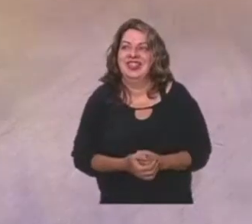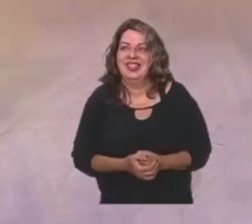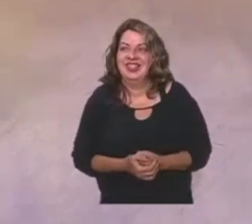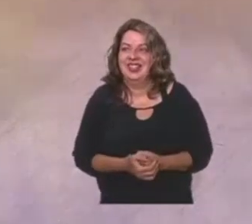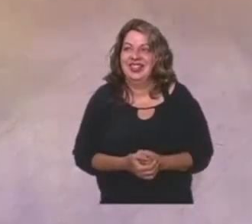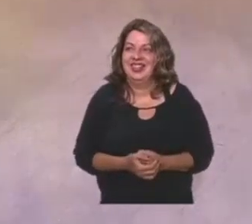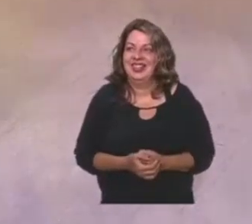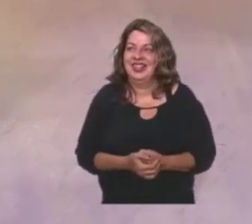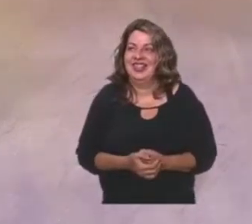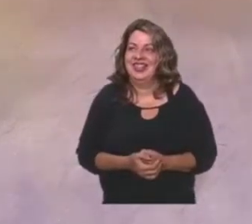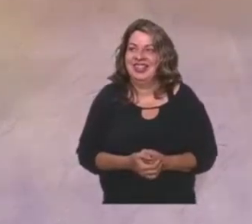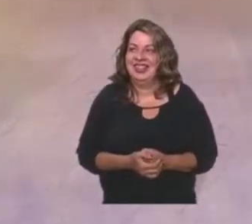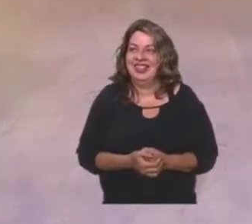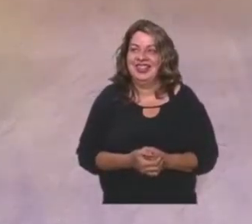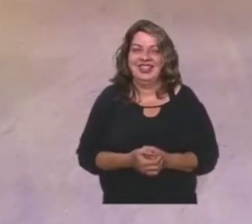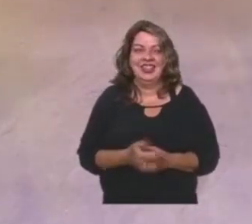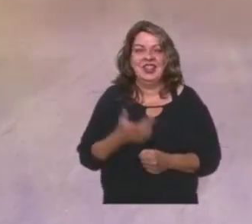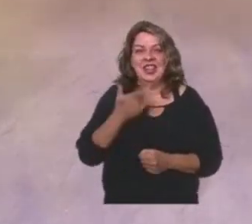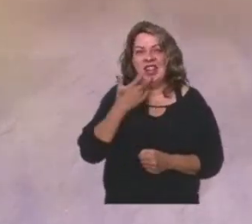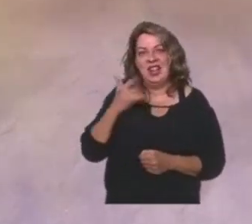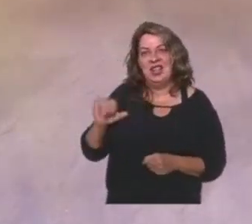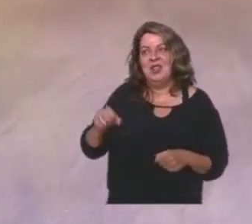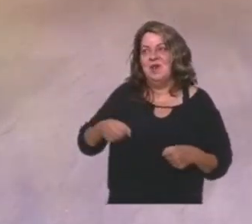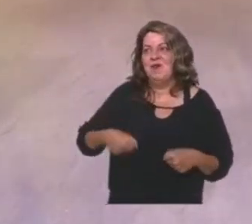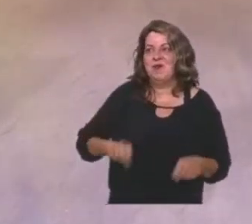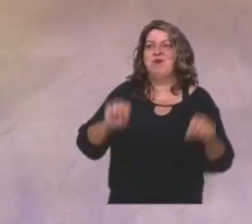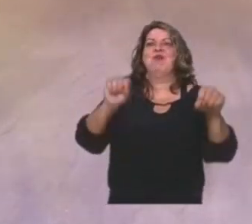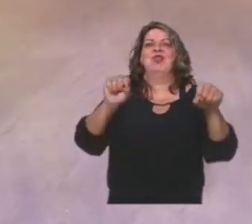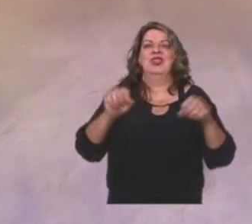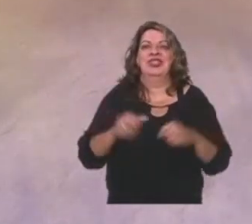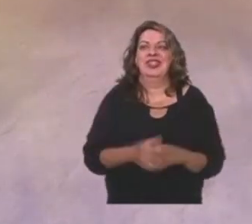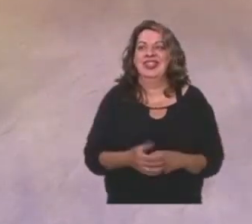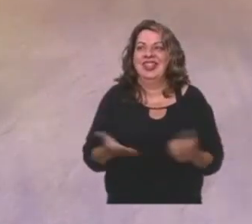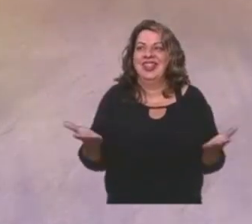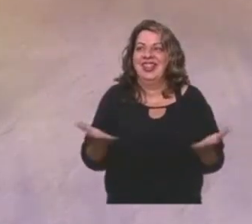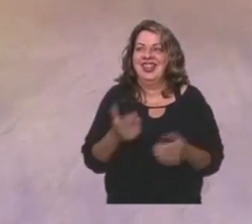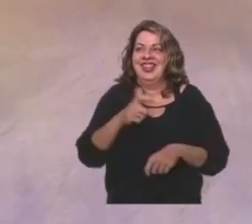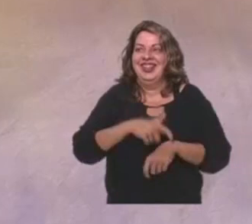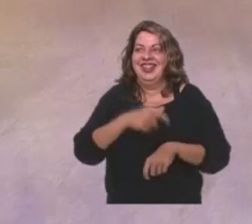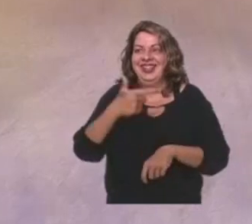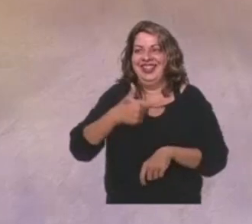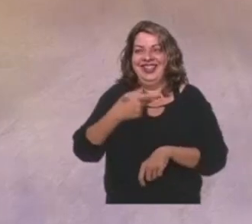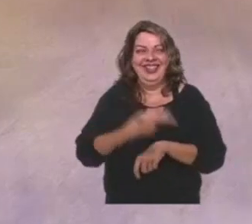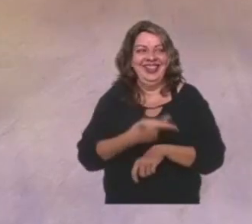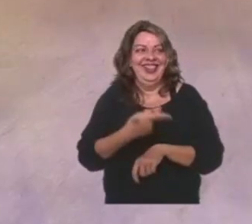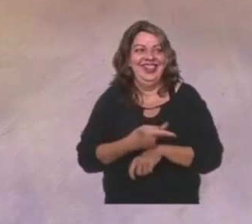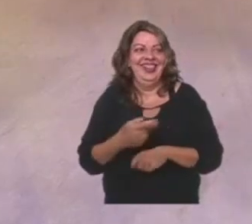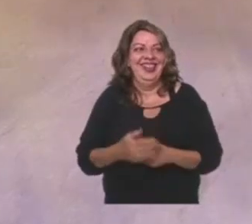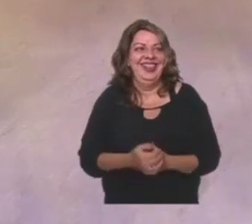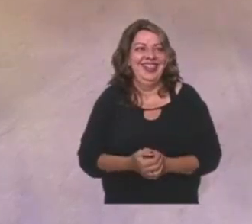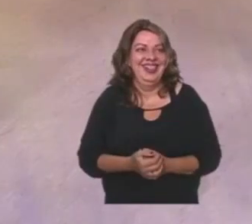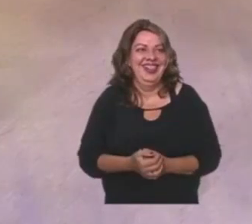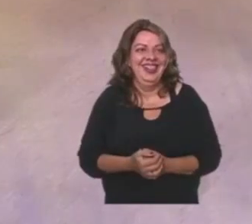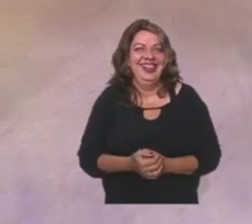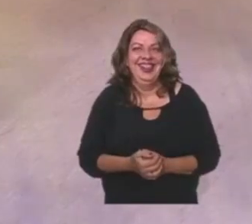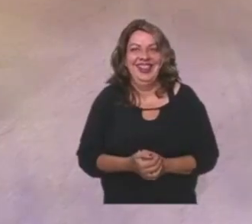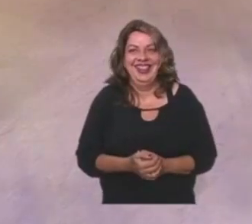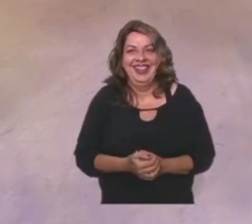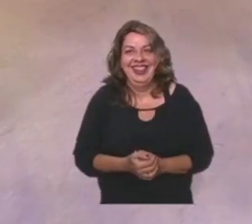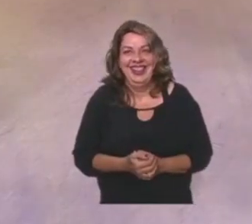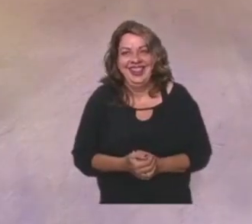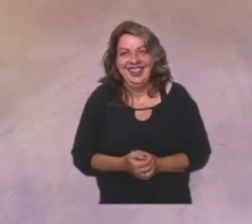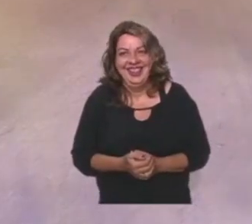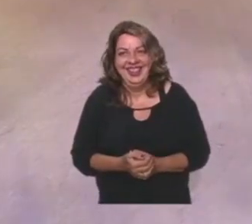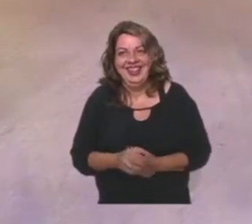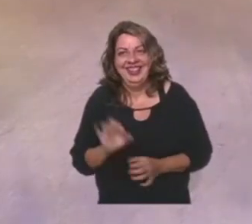todo mundo fala que eu não sei fazer o barulho de moto. Vamos nessa, então. Hora do nosso segundo prêmio com vinhetinha e tudo mais. Já fica na expectativa.